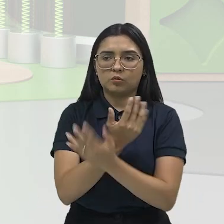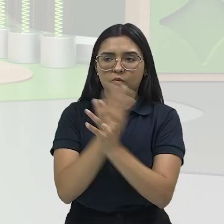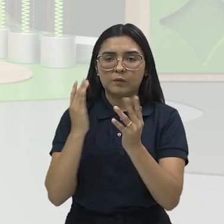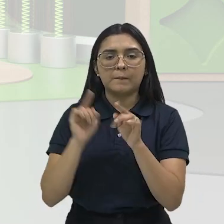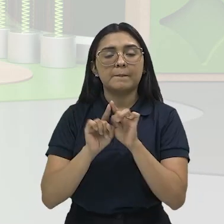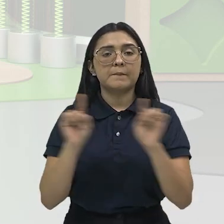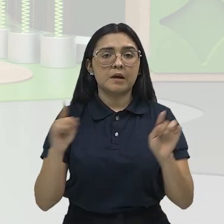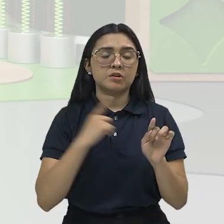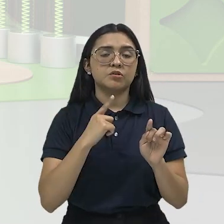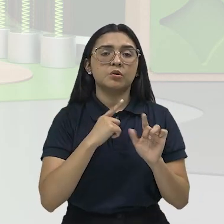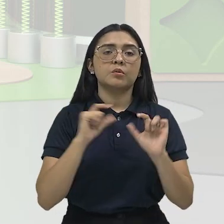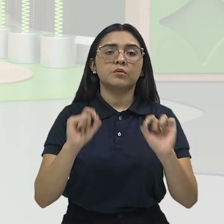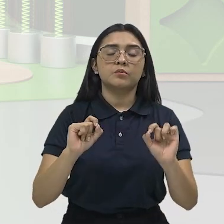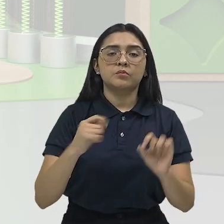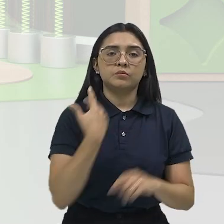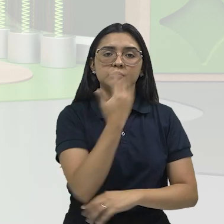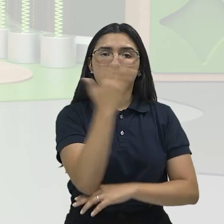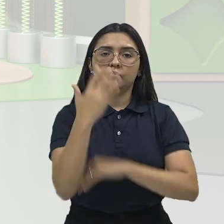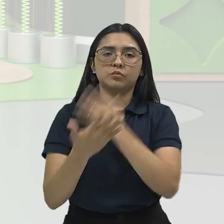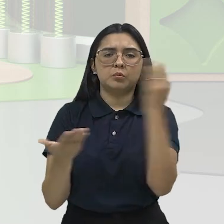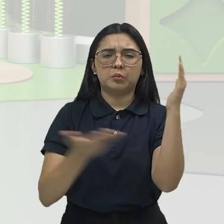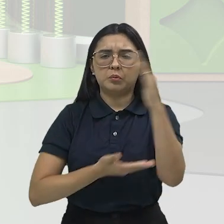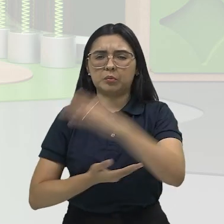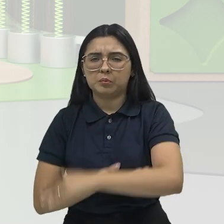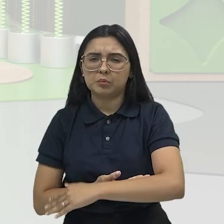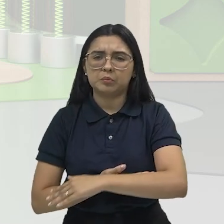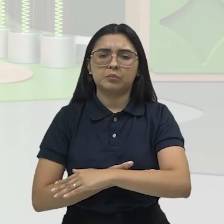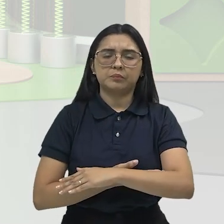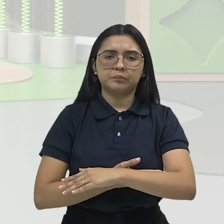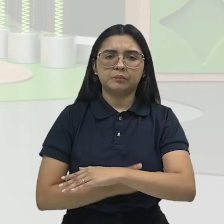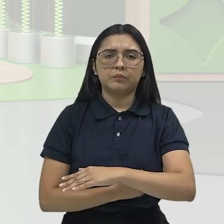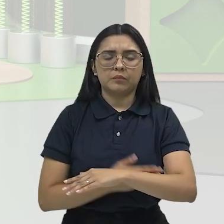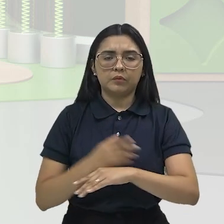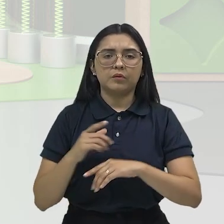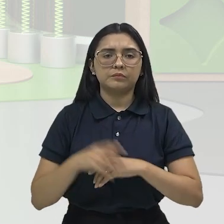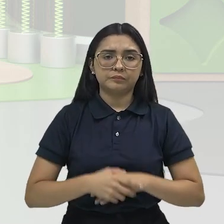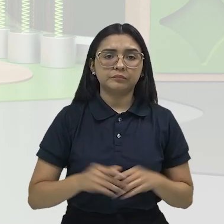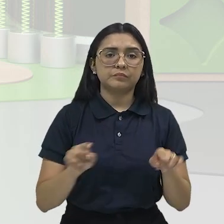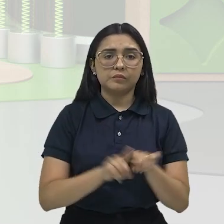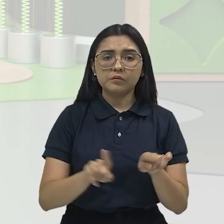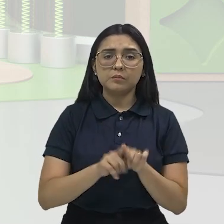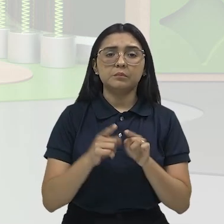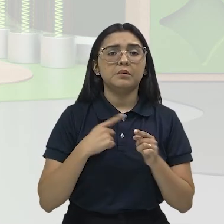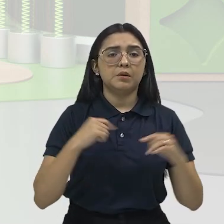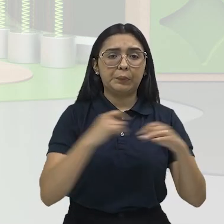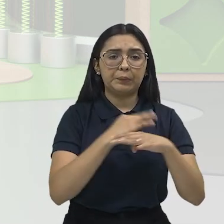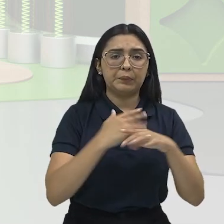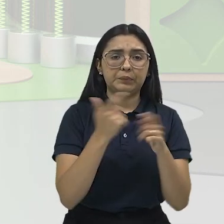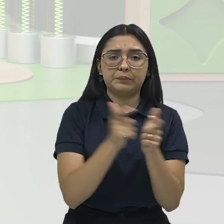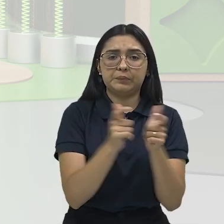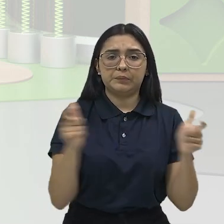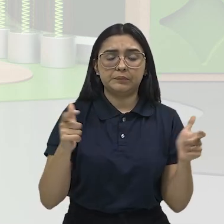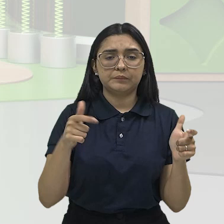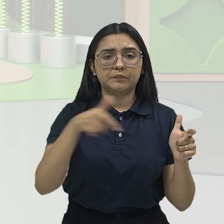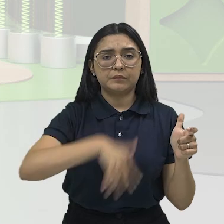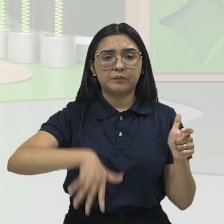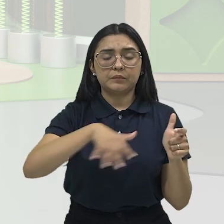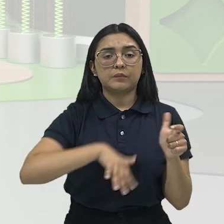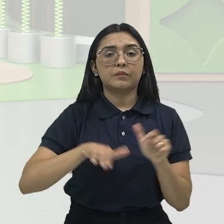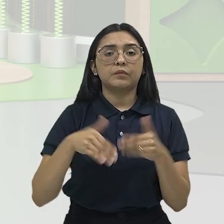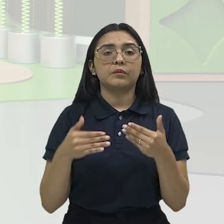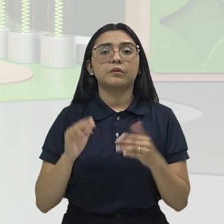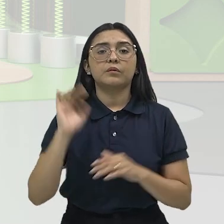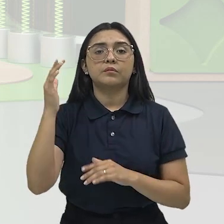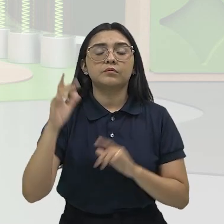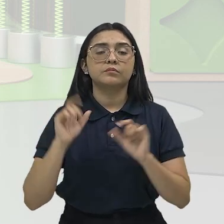tem o desmatamento, a devastação, né, o avanço urbano desordenado em algumas áreas,